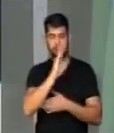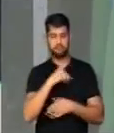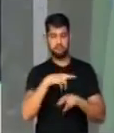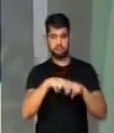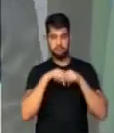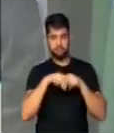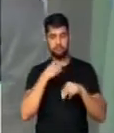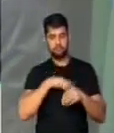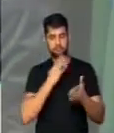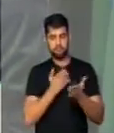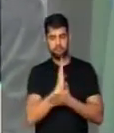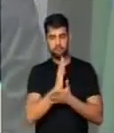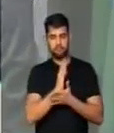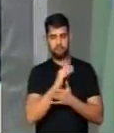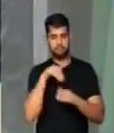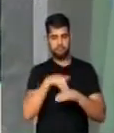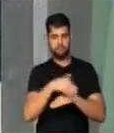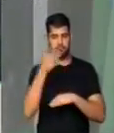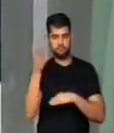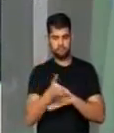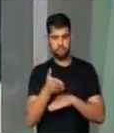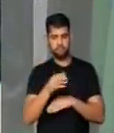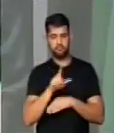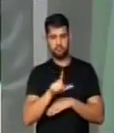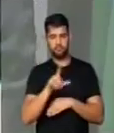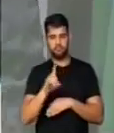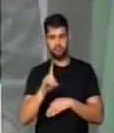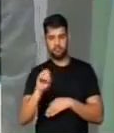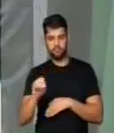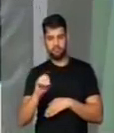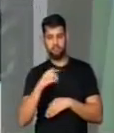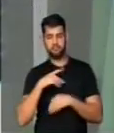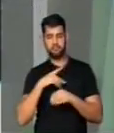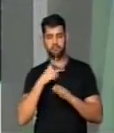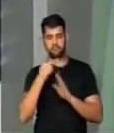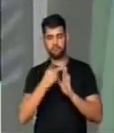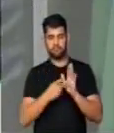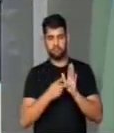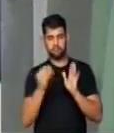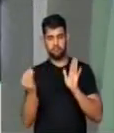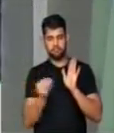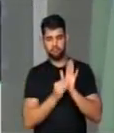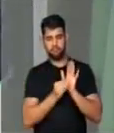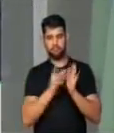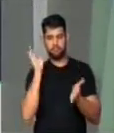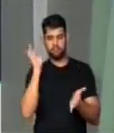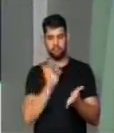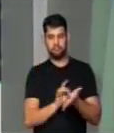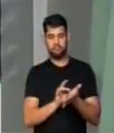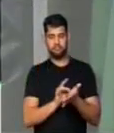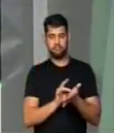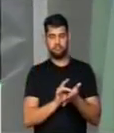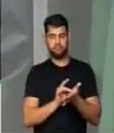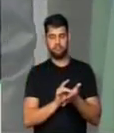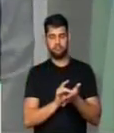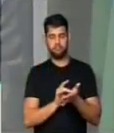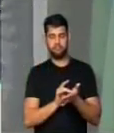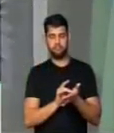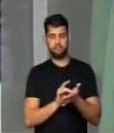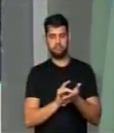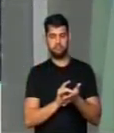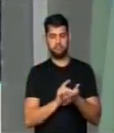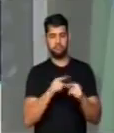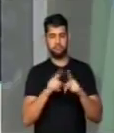que nós vamos aprovar aqui, na noite de hoje, essa LDO, que é uma peça factível, real,